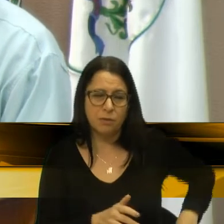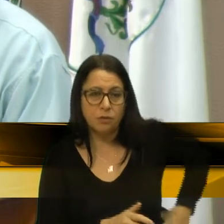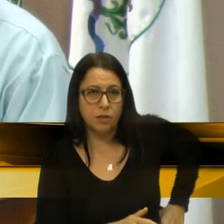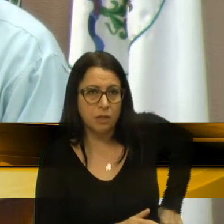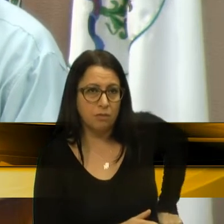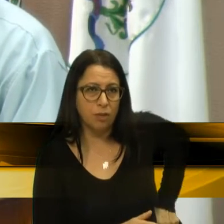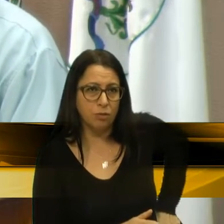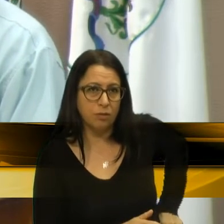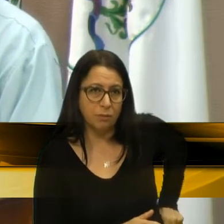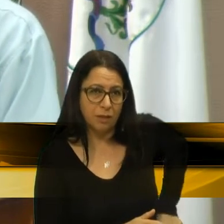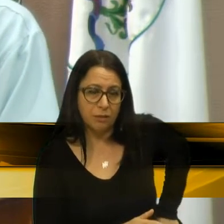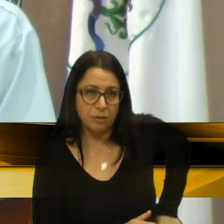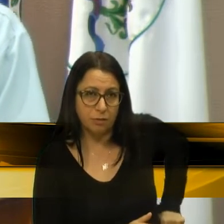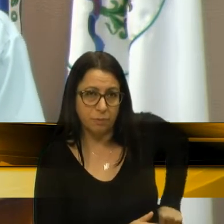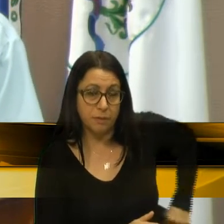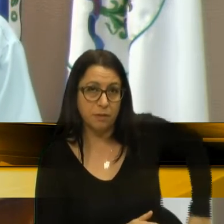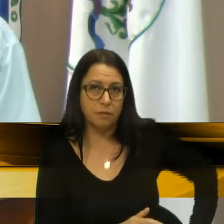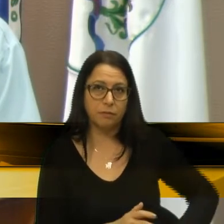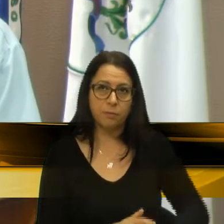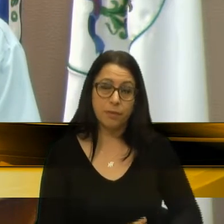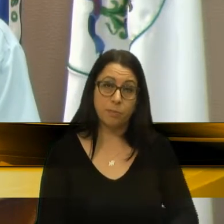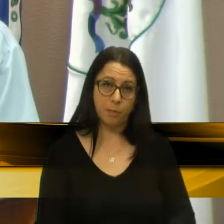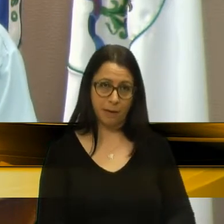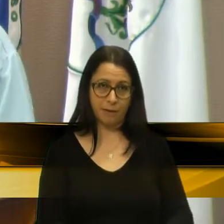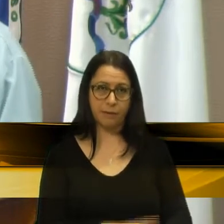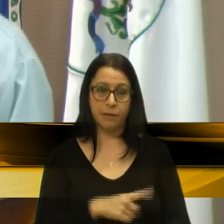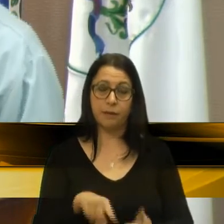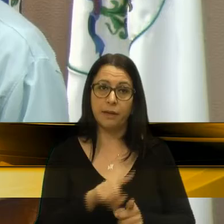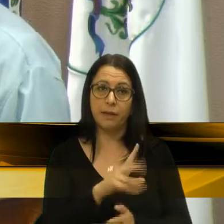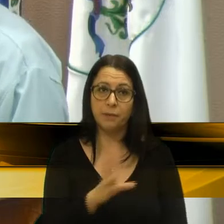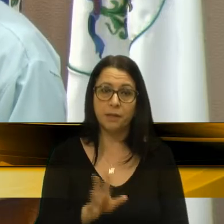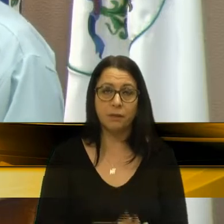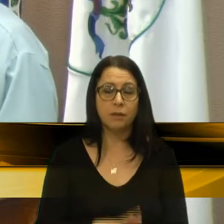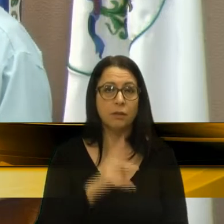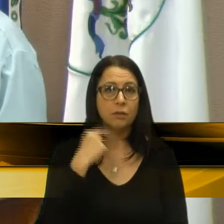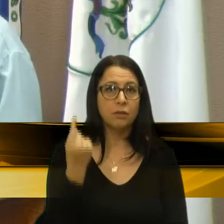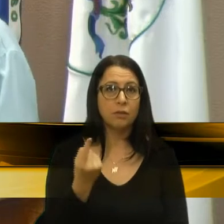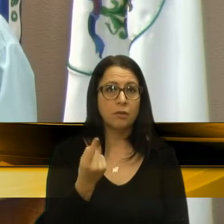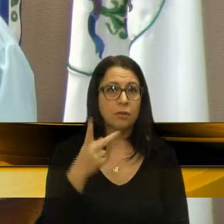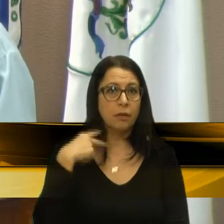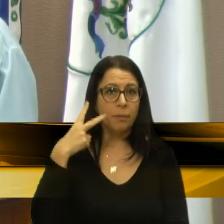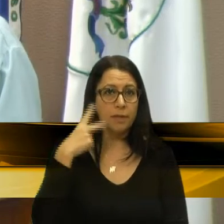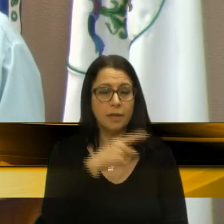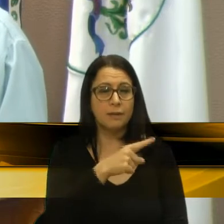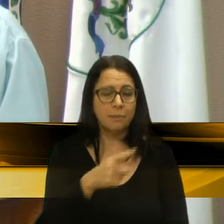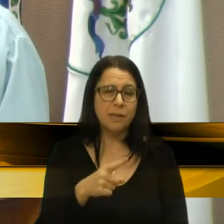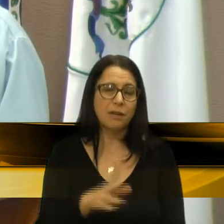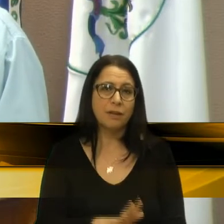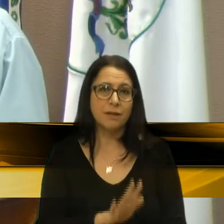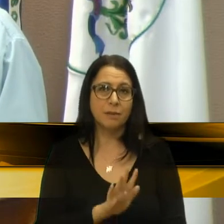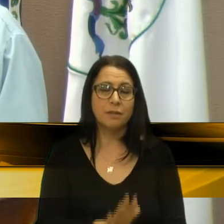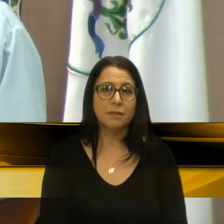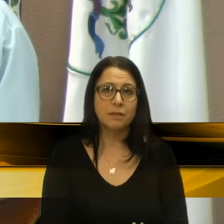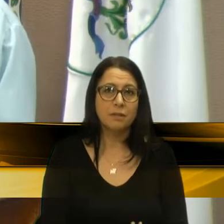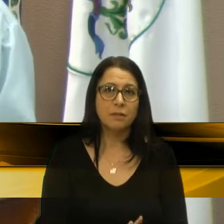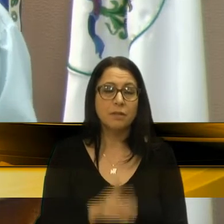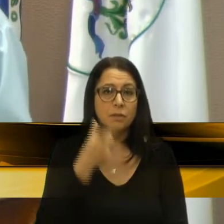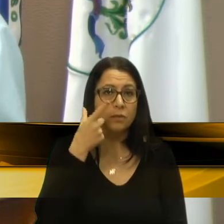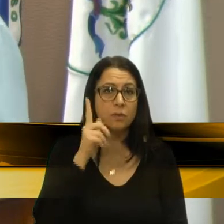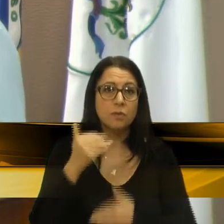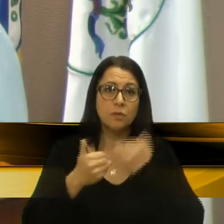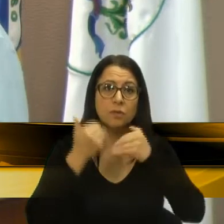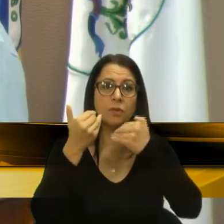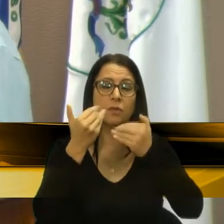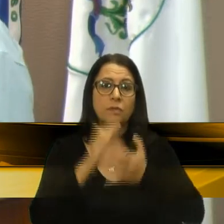telefonia junto com os demais vereadores a gente já também fez muitas ações já conseguimos evoluir